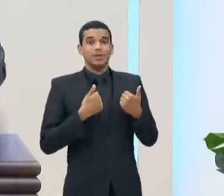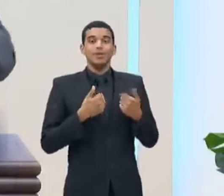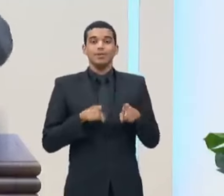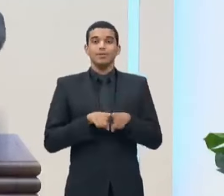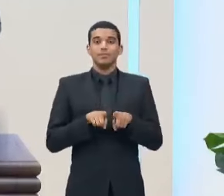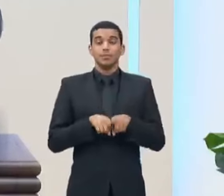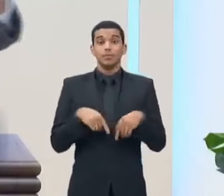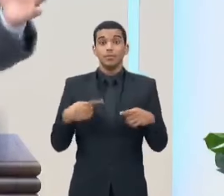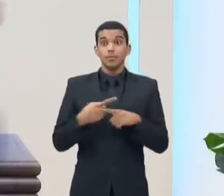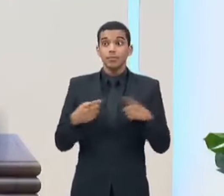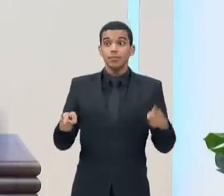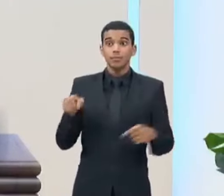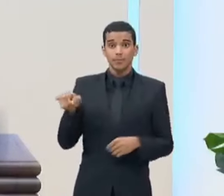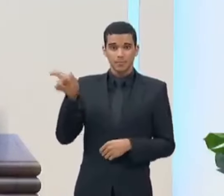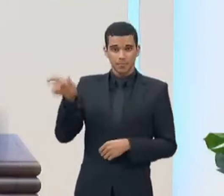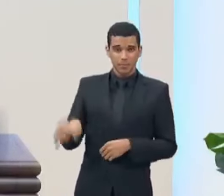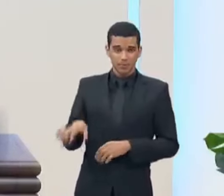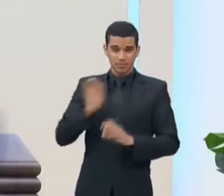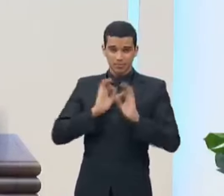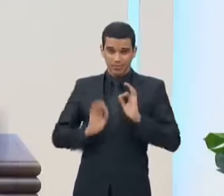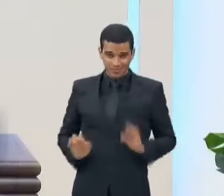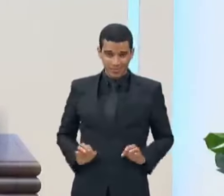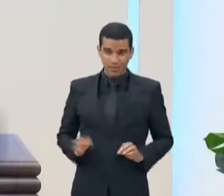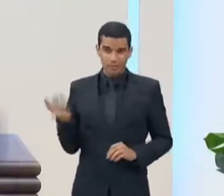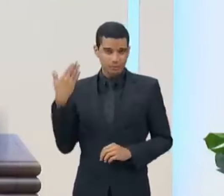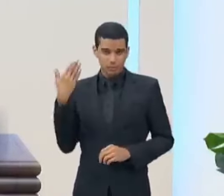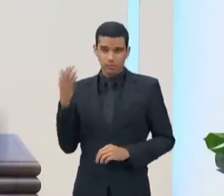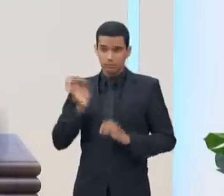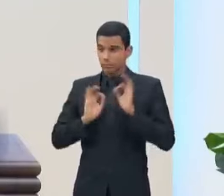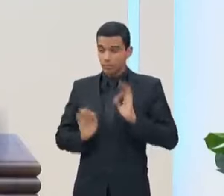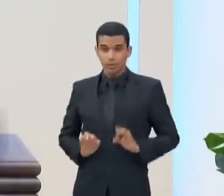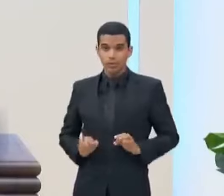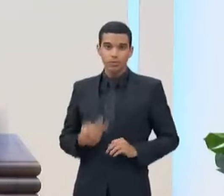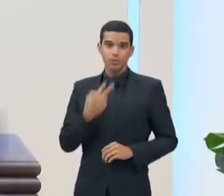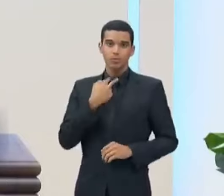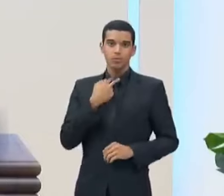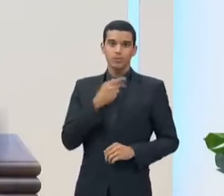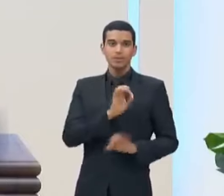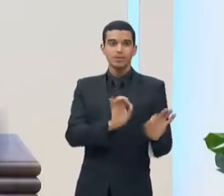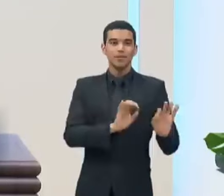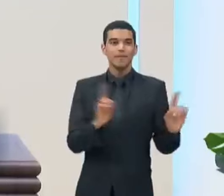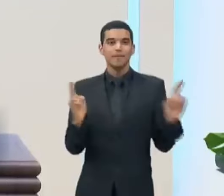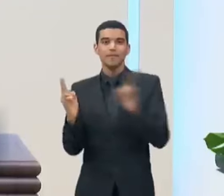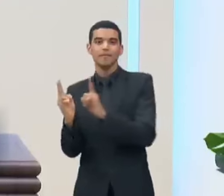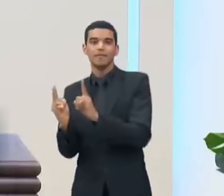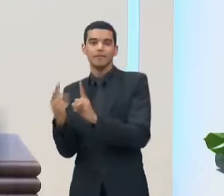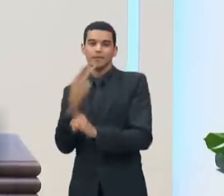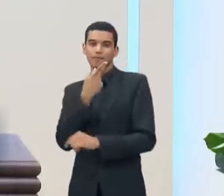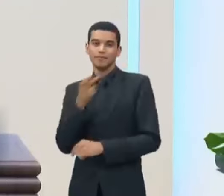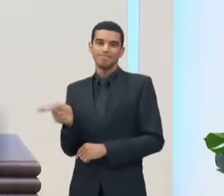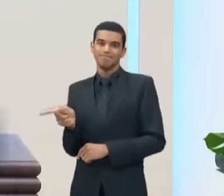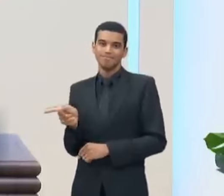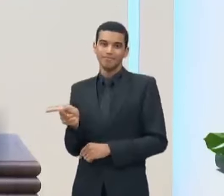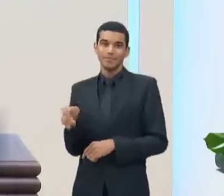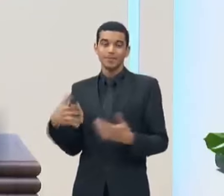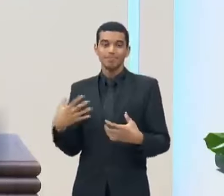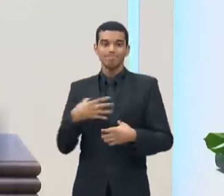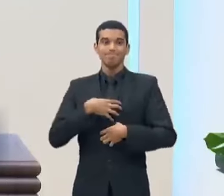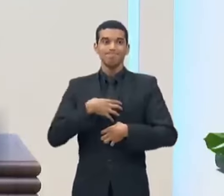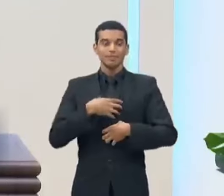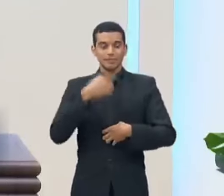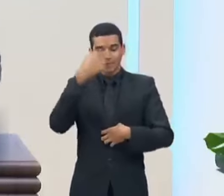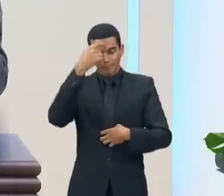visita, não convivia com as pessoas. Isso atinge diretamente a sua mente. Além do mais,